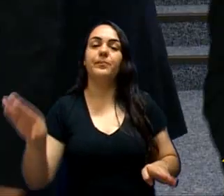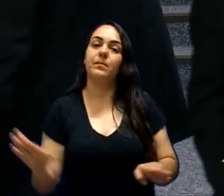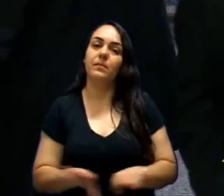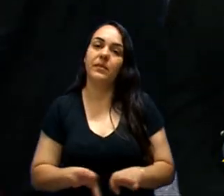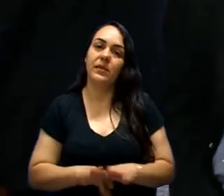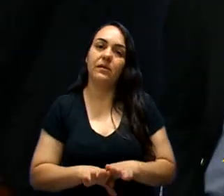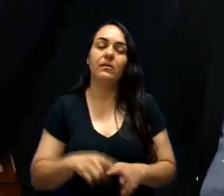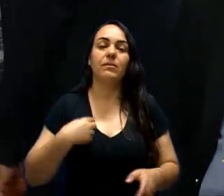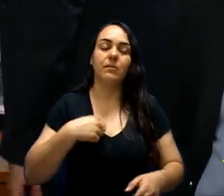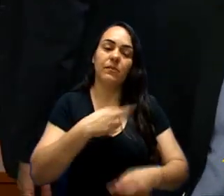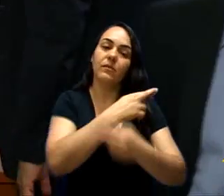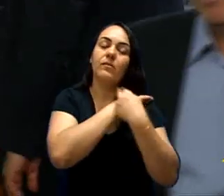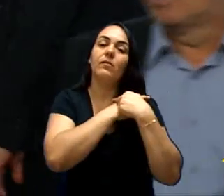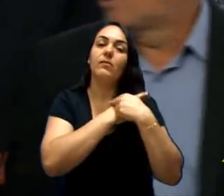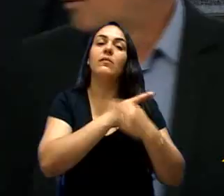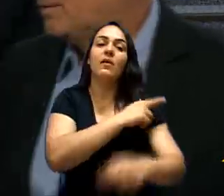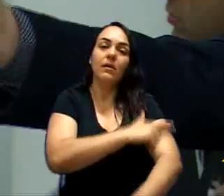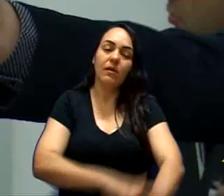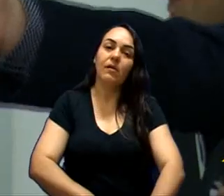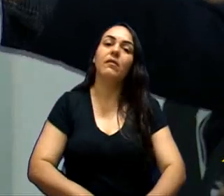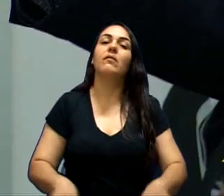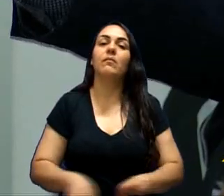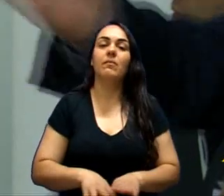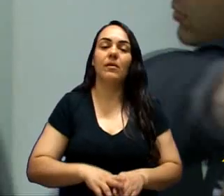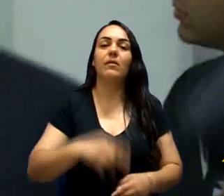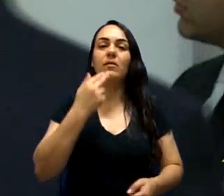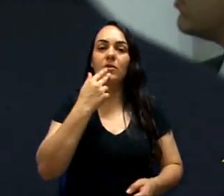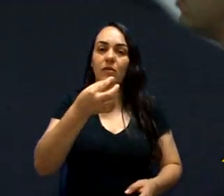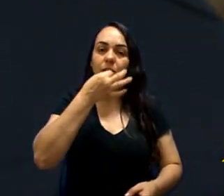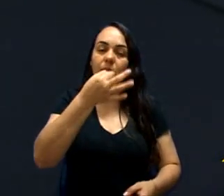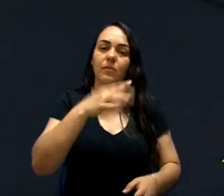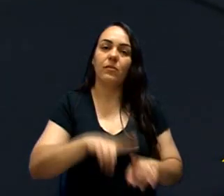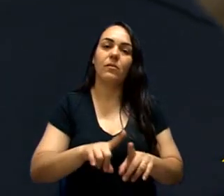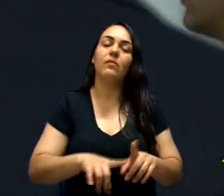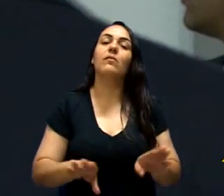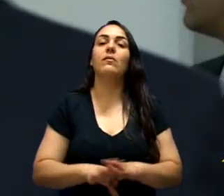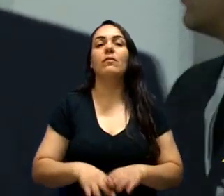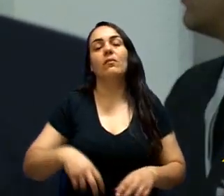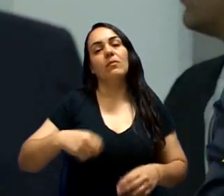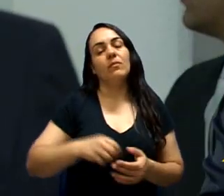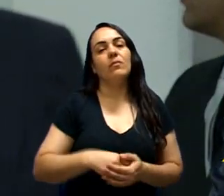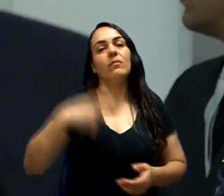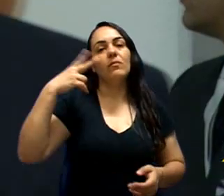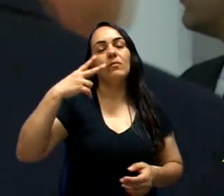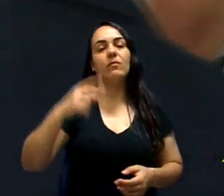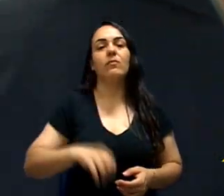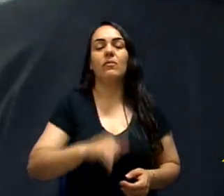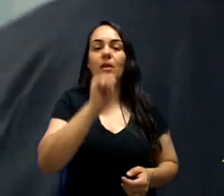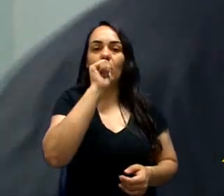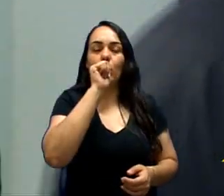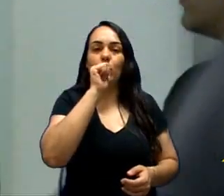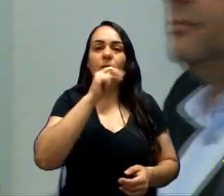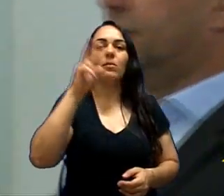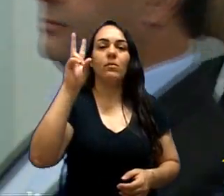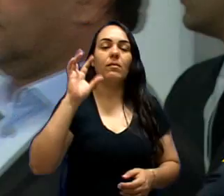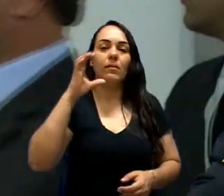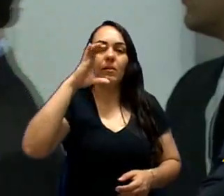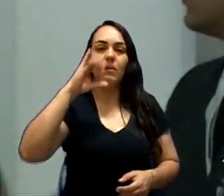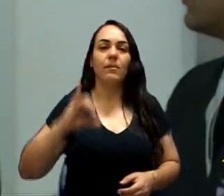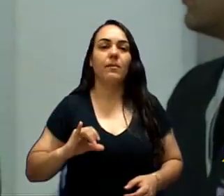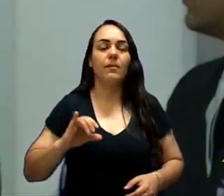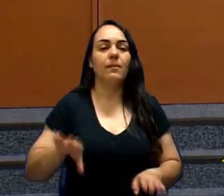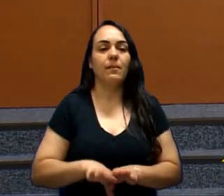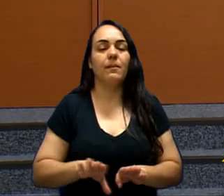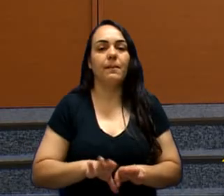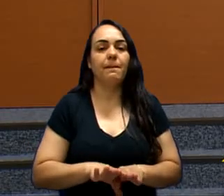Pérez. Claro que eu respeito a opinião de Vossa Excelência. Vereador, eu sou vereador Iara, depois vereador Nenê Silvano, presidente. É